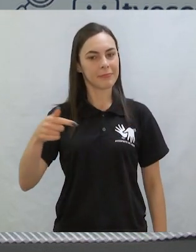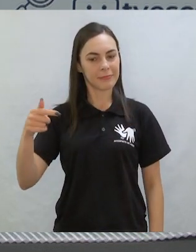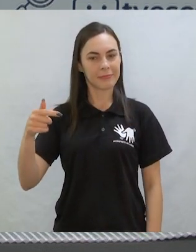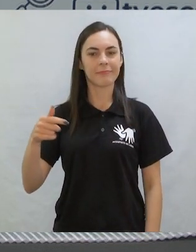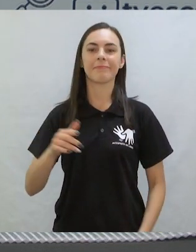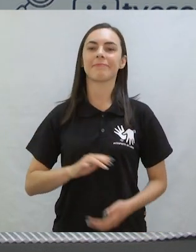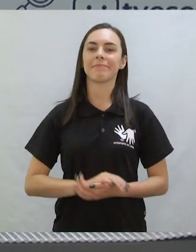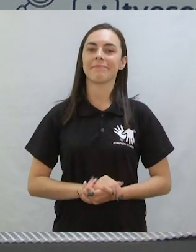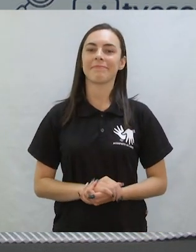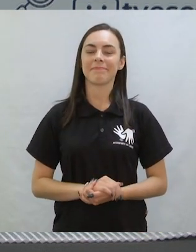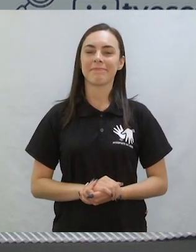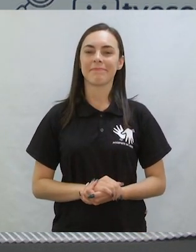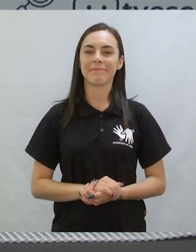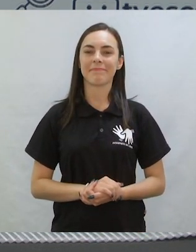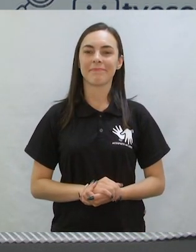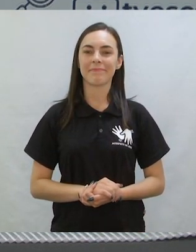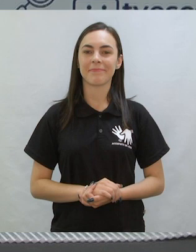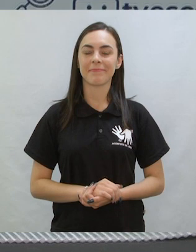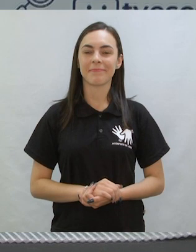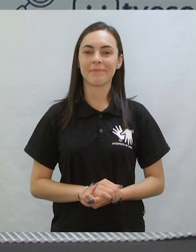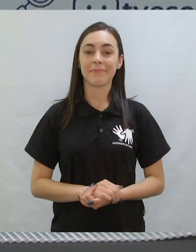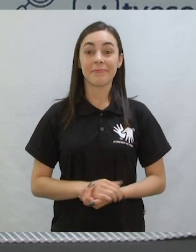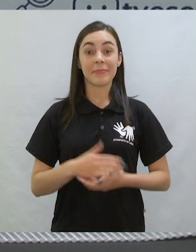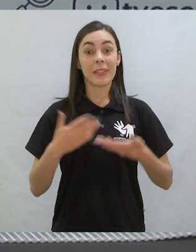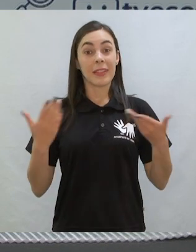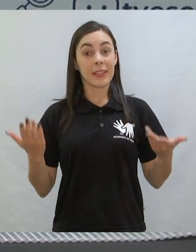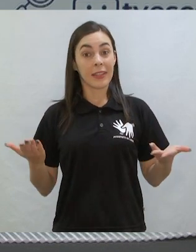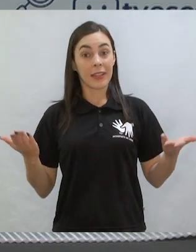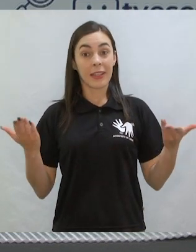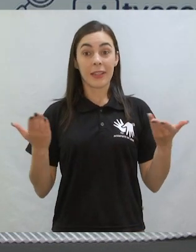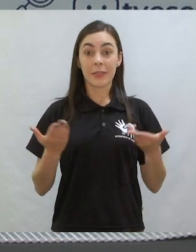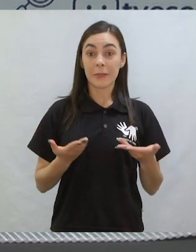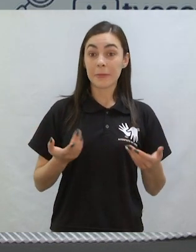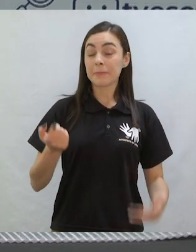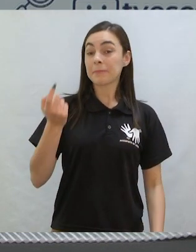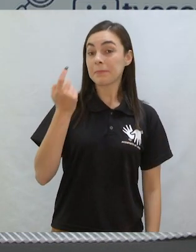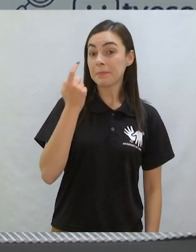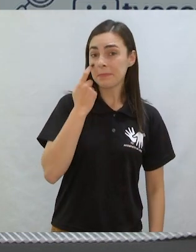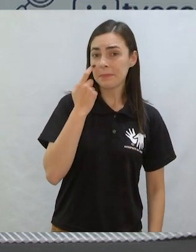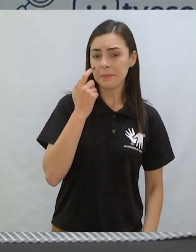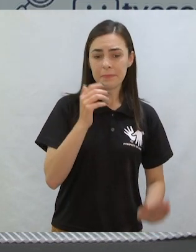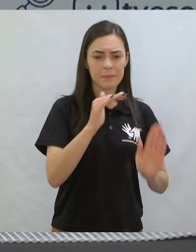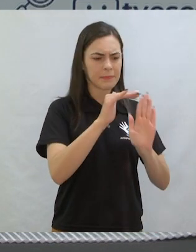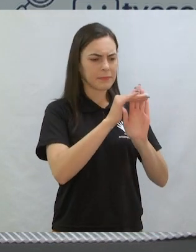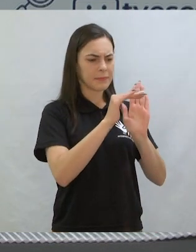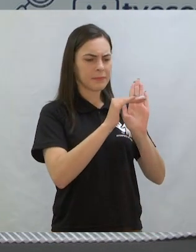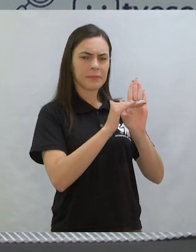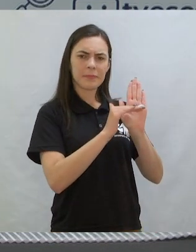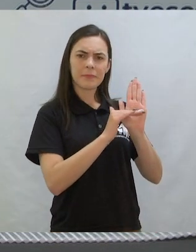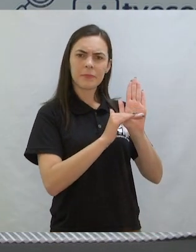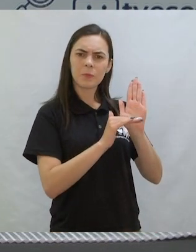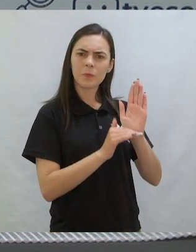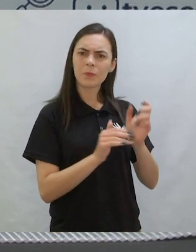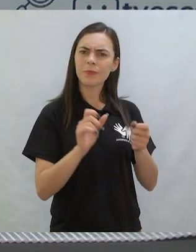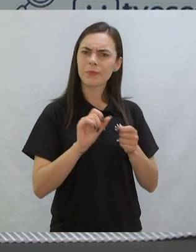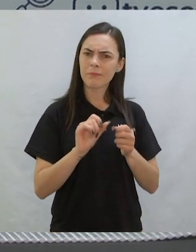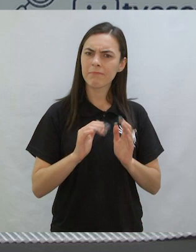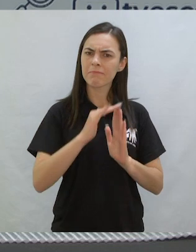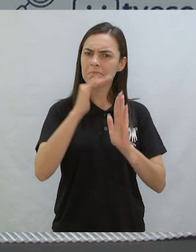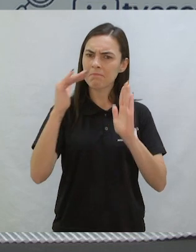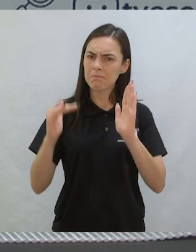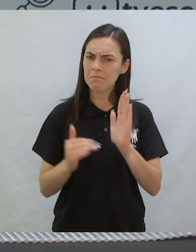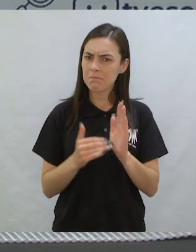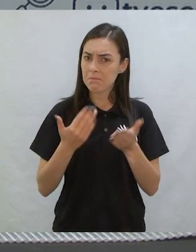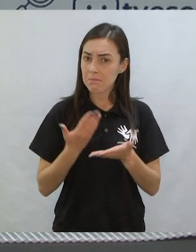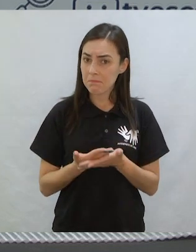da semana é este. E aí, nós precisamos ver se nós demos conta de tudo que